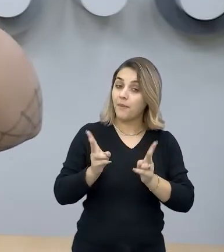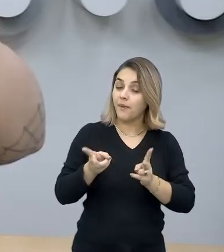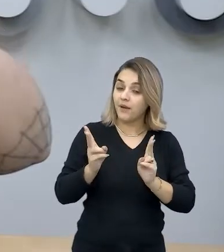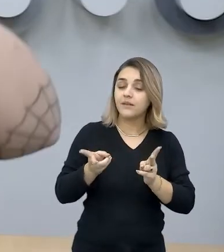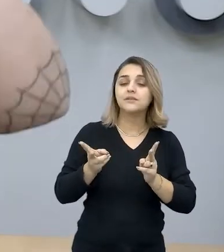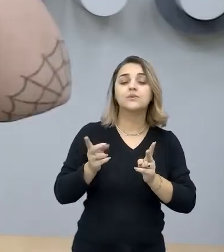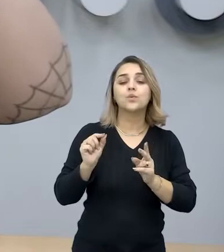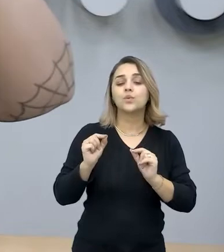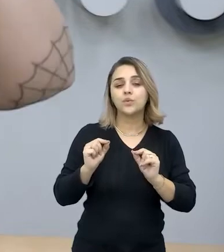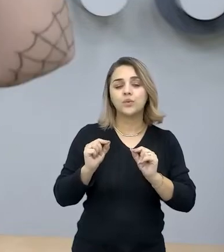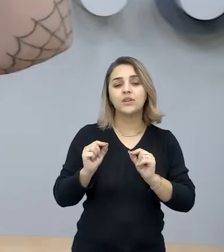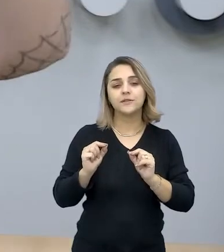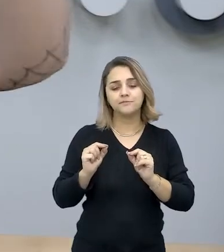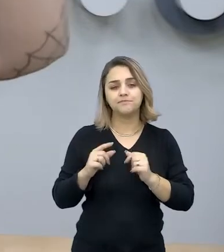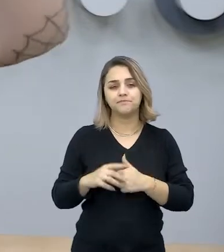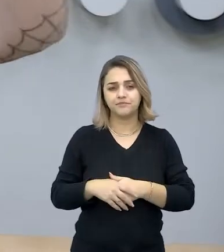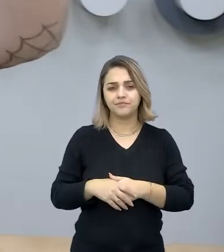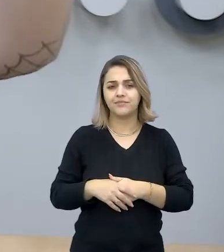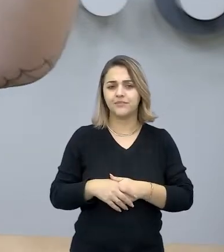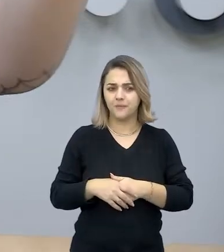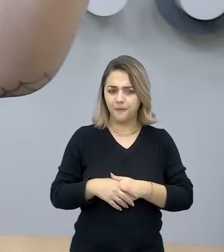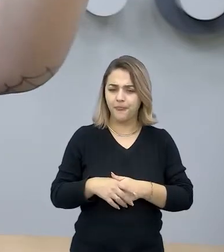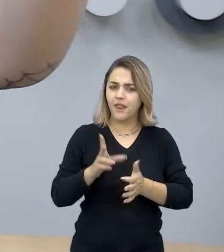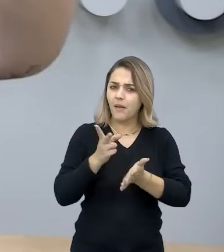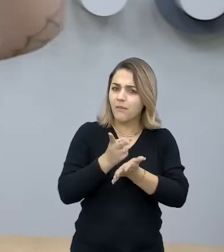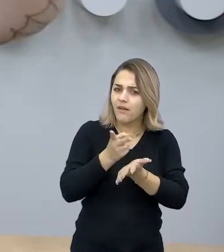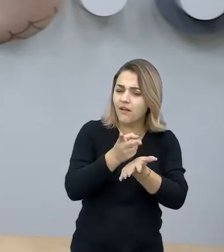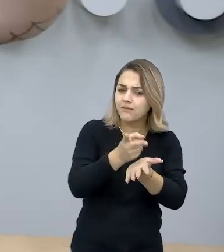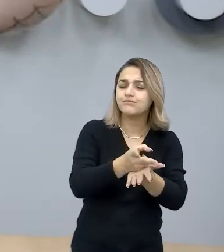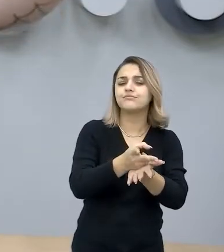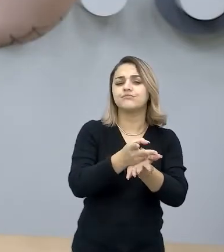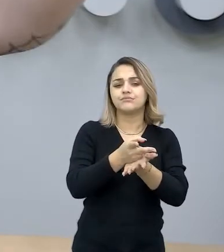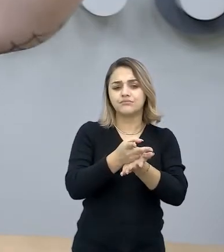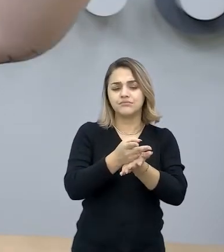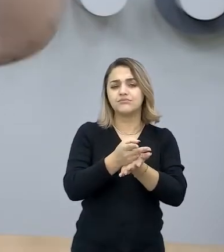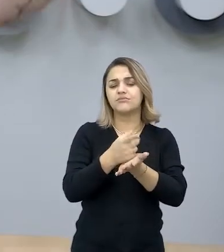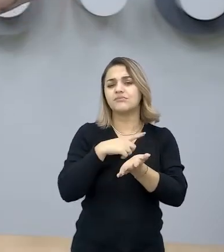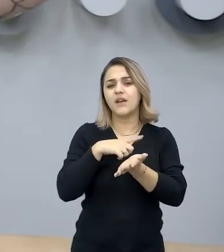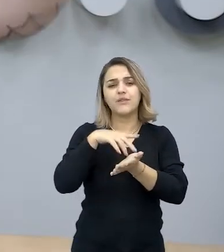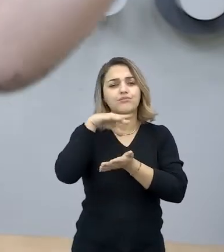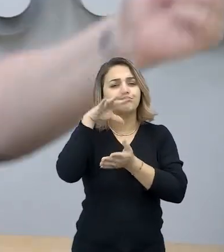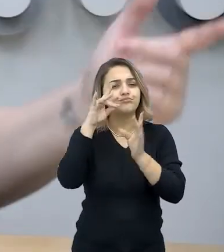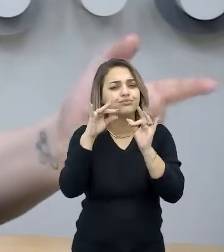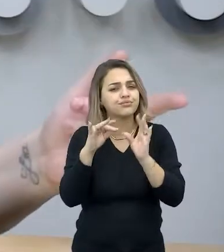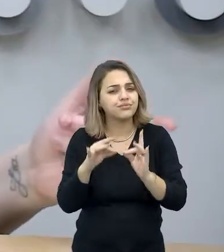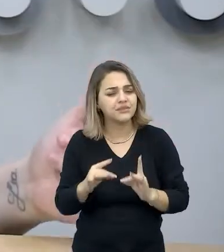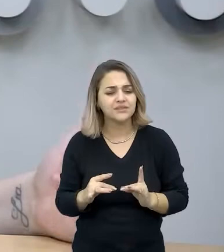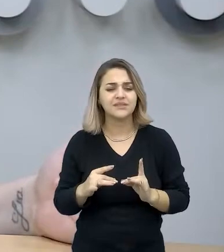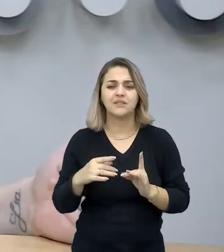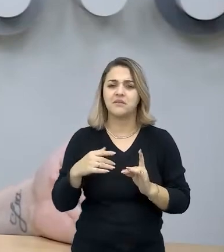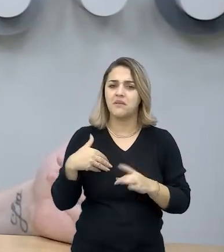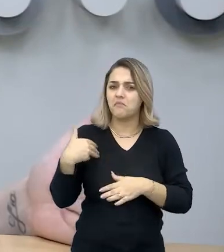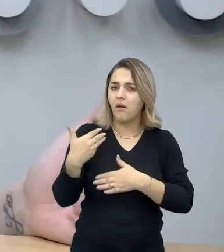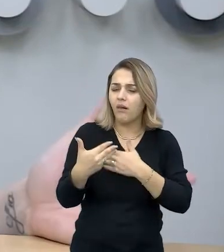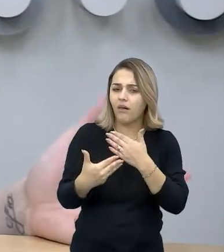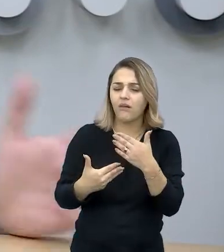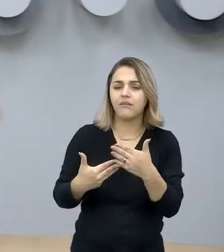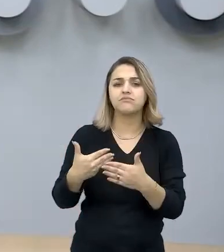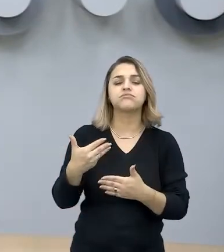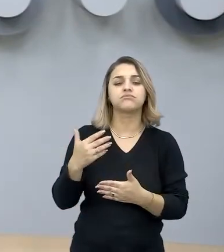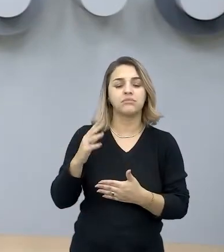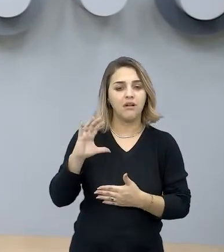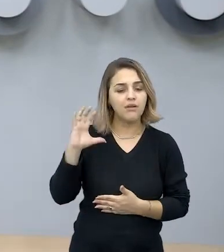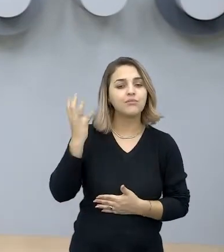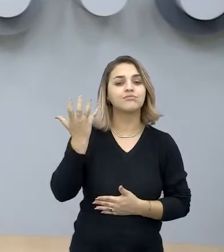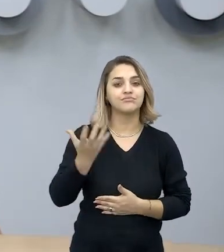vez mais um registro permanente, né, de todos os detalhes, de cada transação que se realiza.